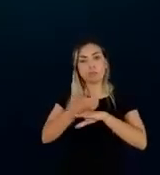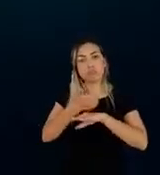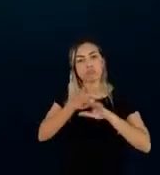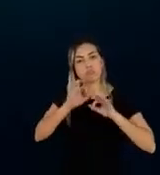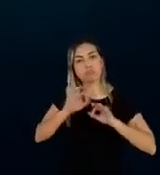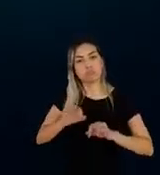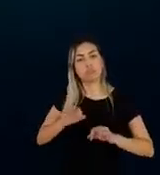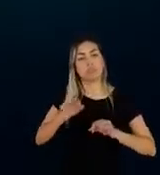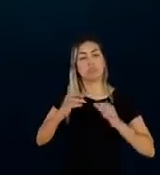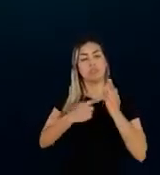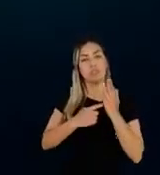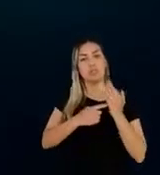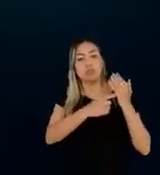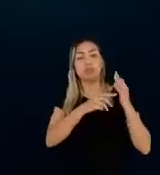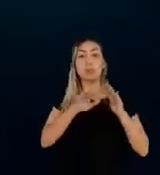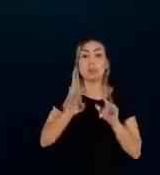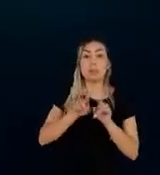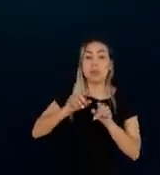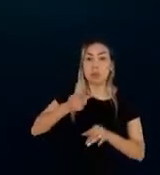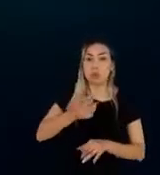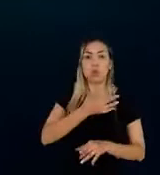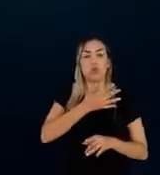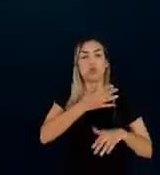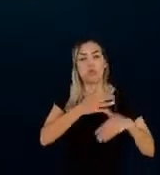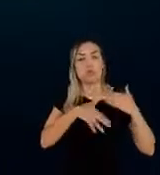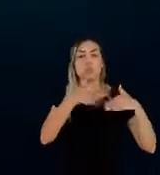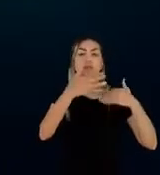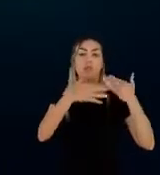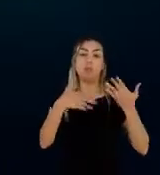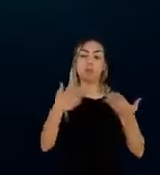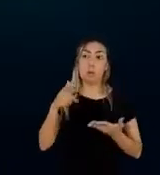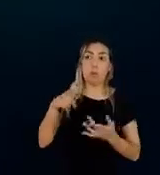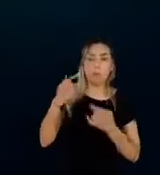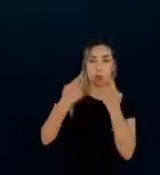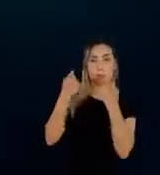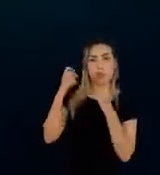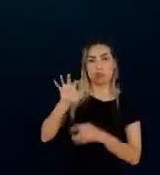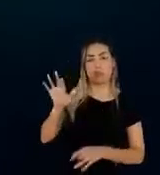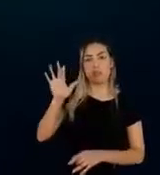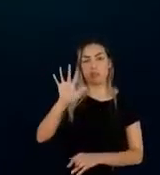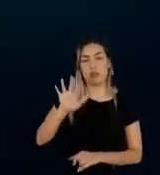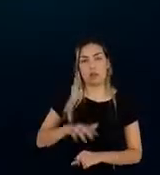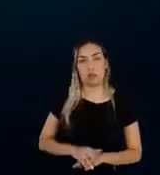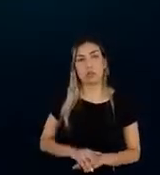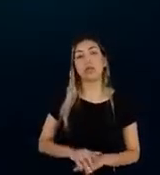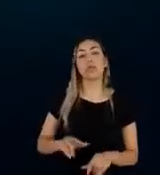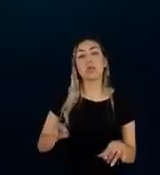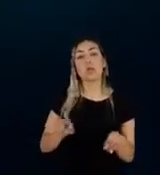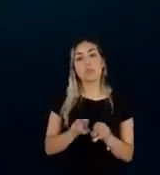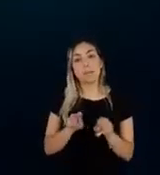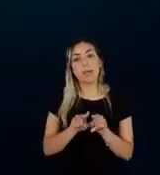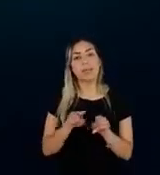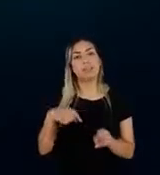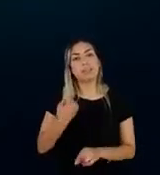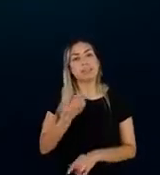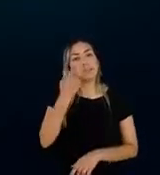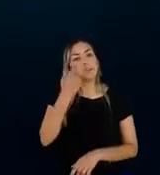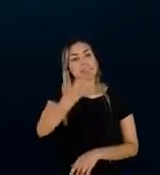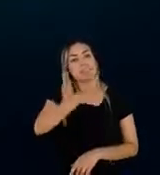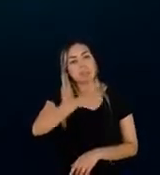Então, a inovação como uma preocupação de Estado. E também fizemos uma análise